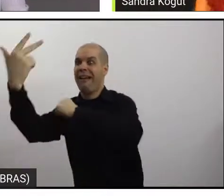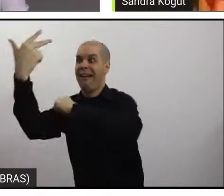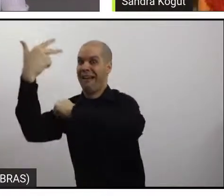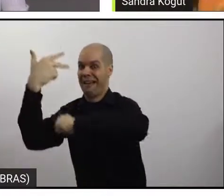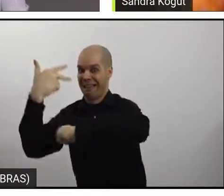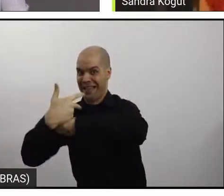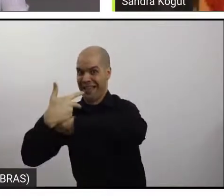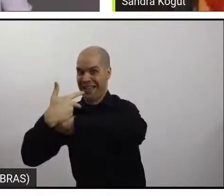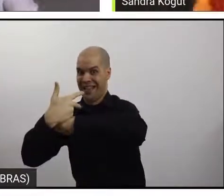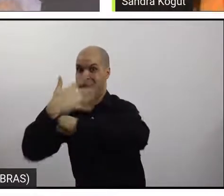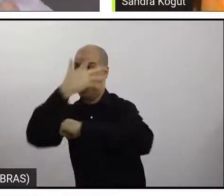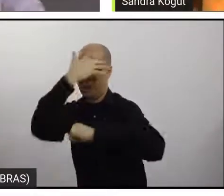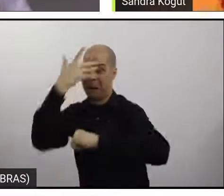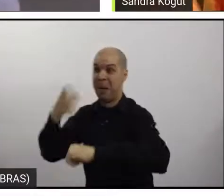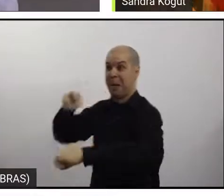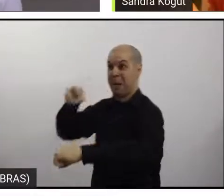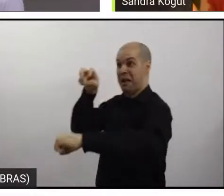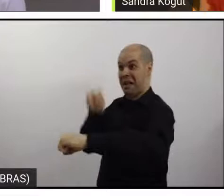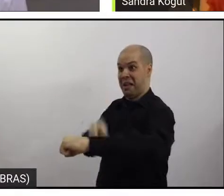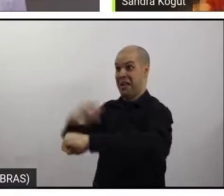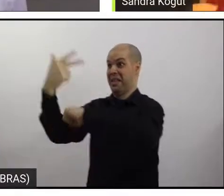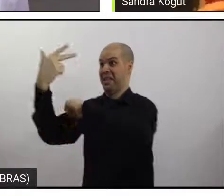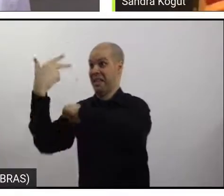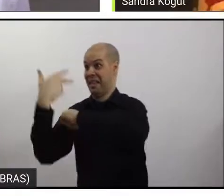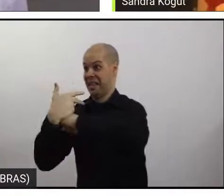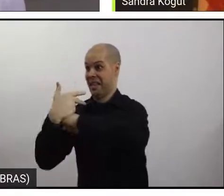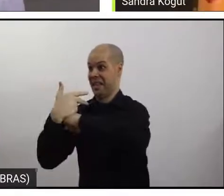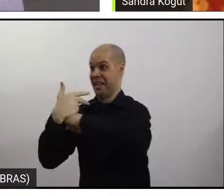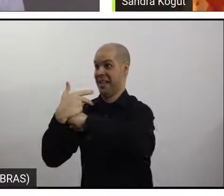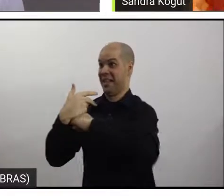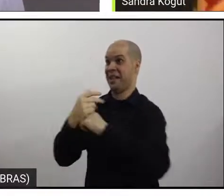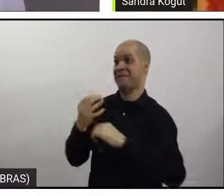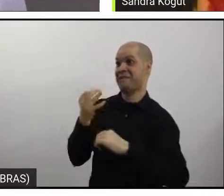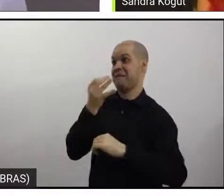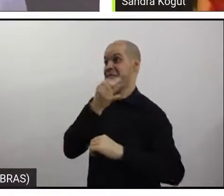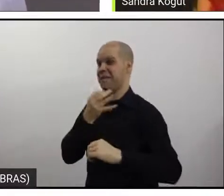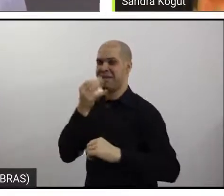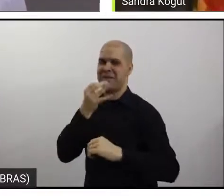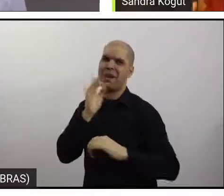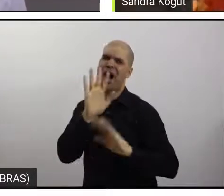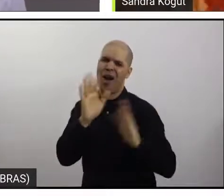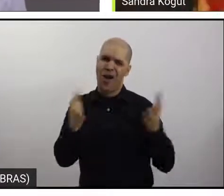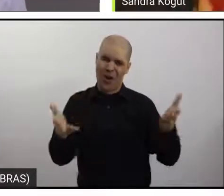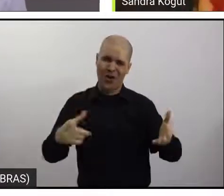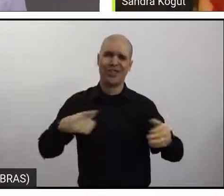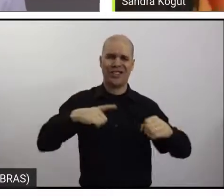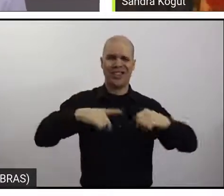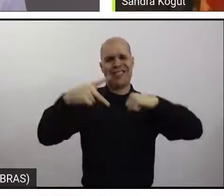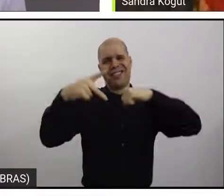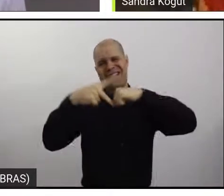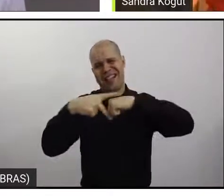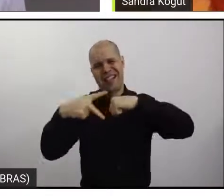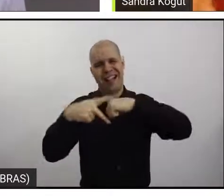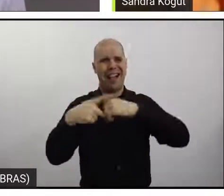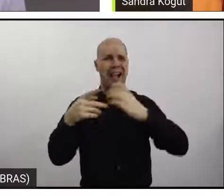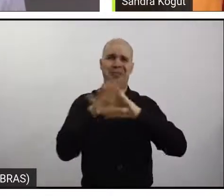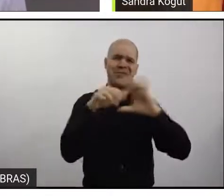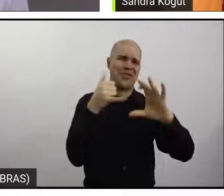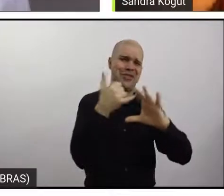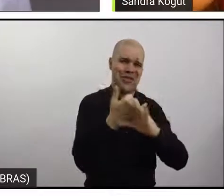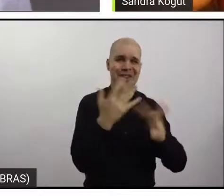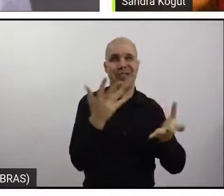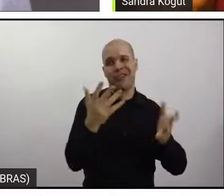né? É o Skype, é isso que a gente está fazendo agora. Na época, isso era uma loucura, era uma ideia louca,